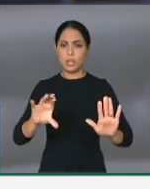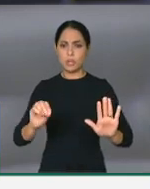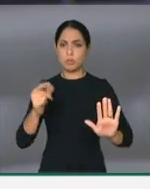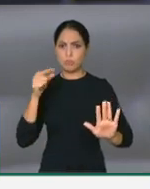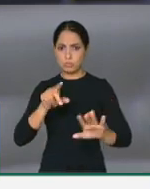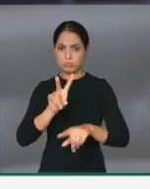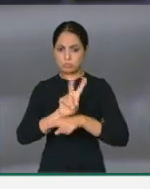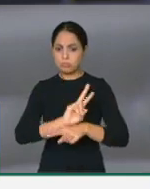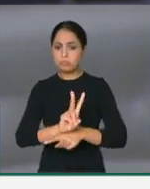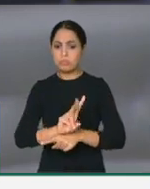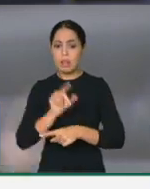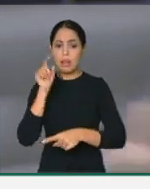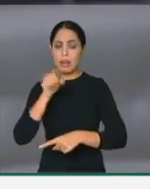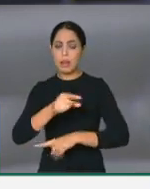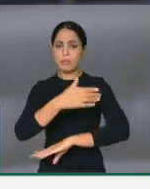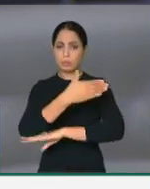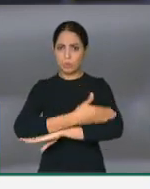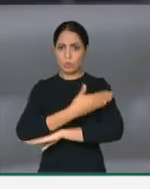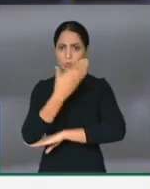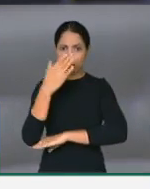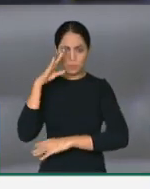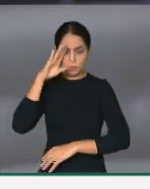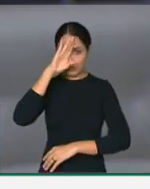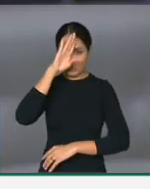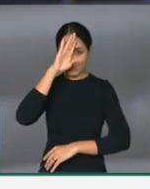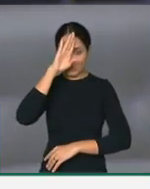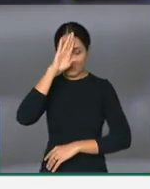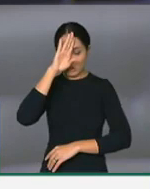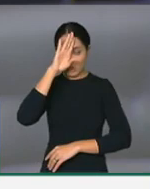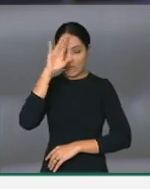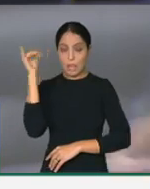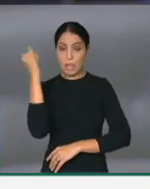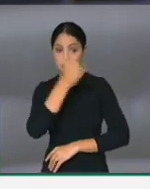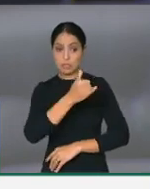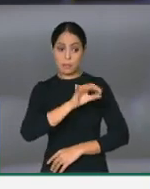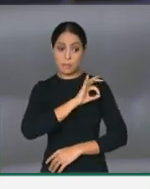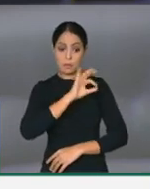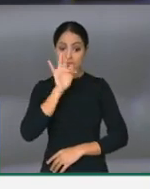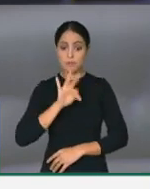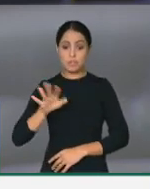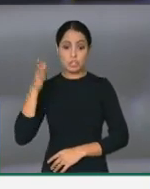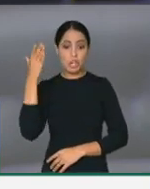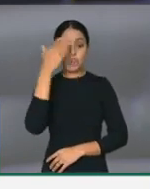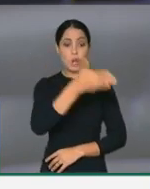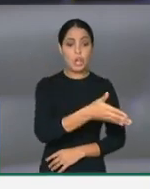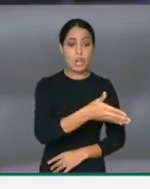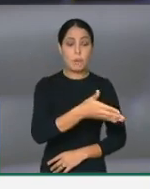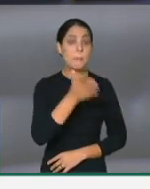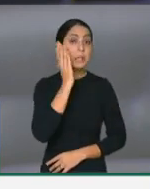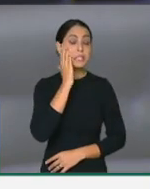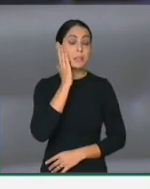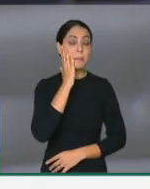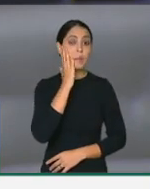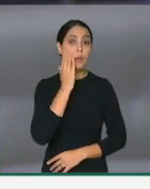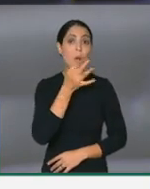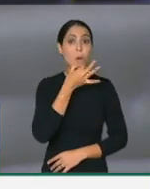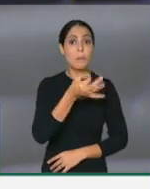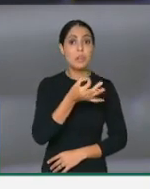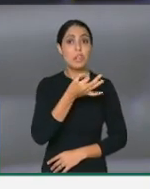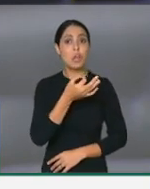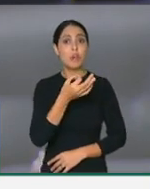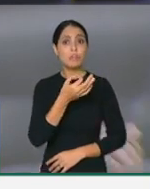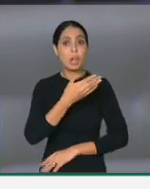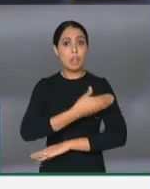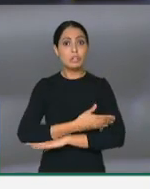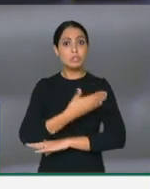de declaração, mandou a Polícia Federal para cima do porteiro do condomínio do presidente da República. Aí hoje eu acordo